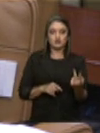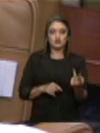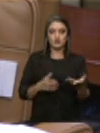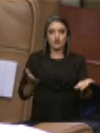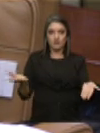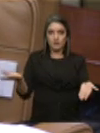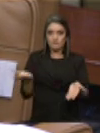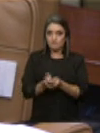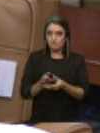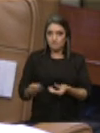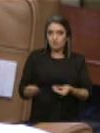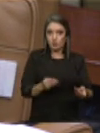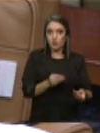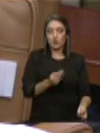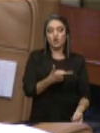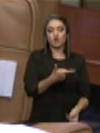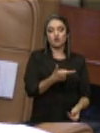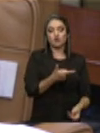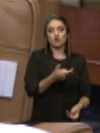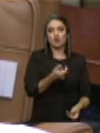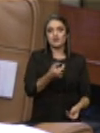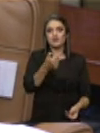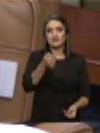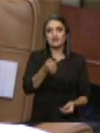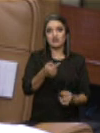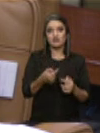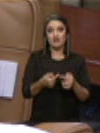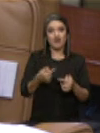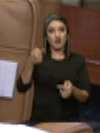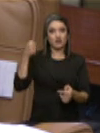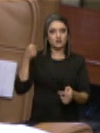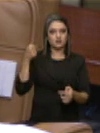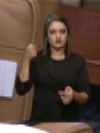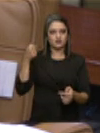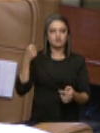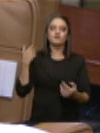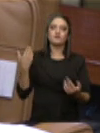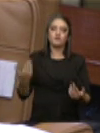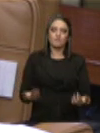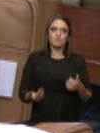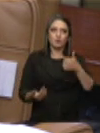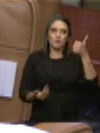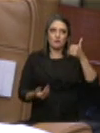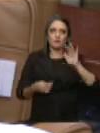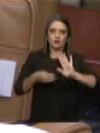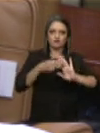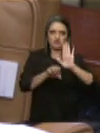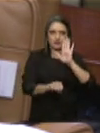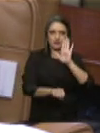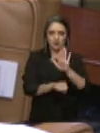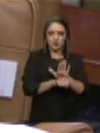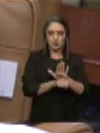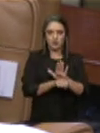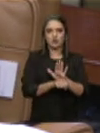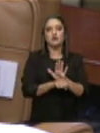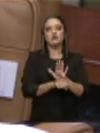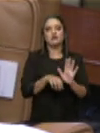de 2007. Portanto, antes de 2007, há no primeiro mandato de segurança coisa